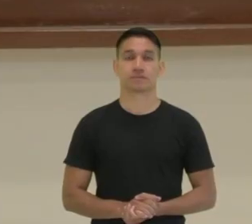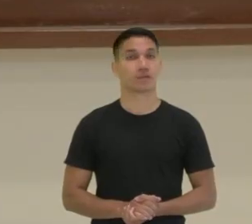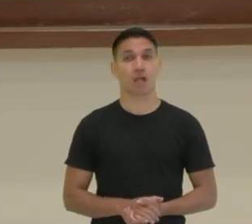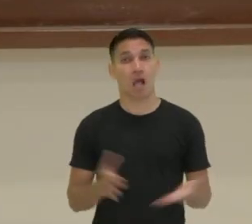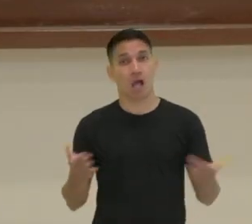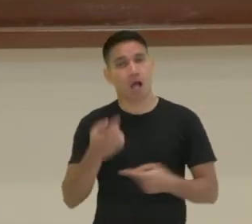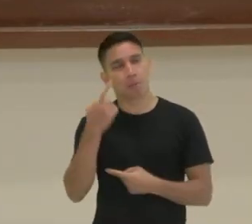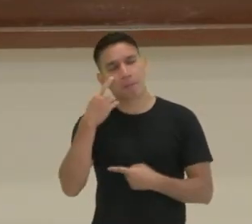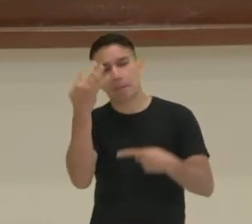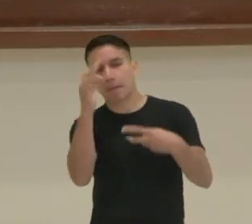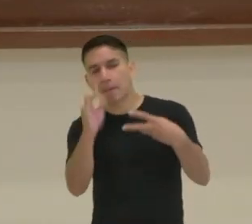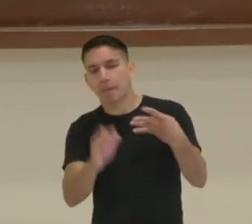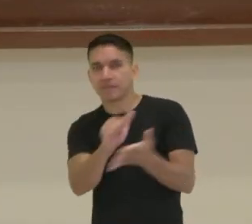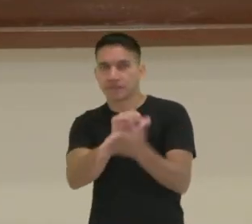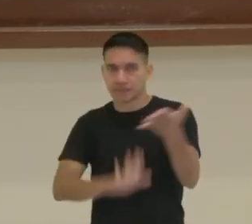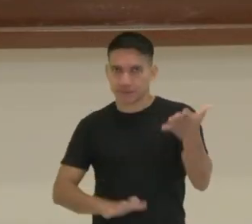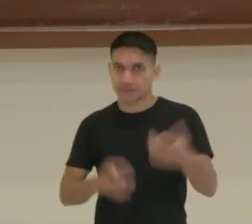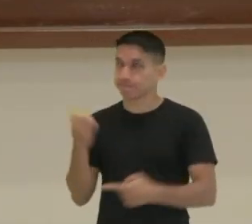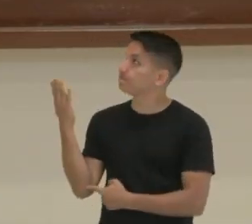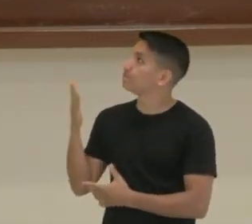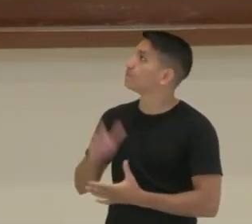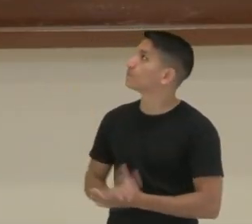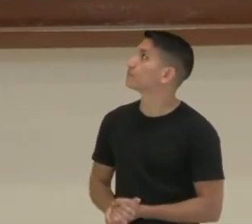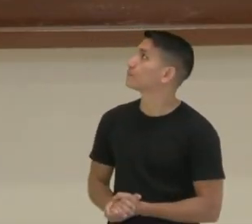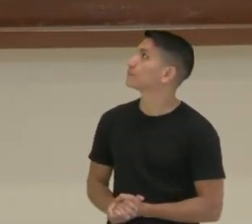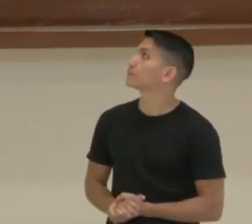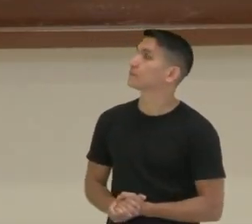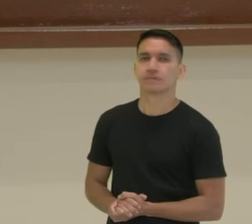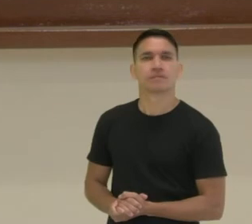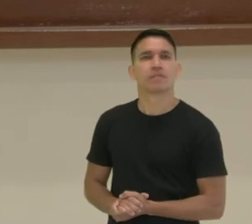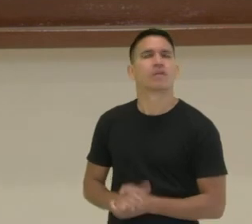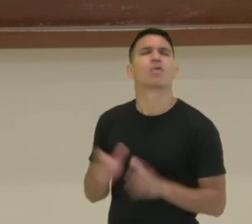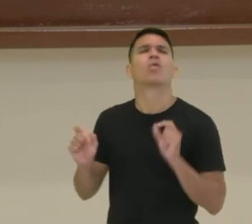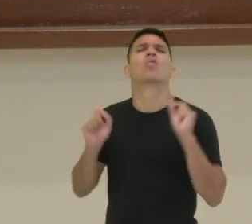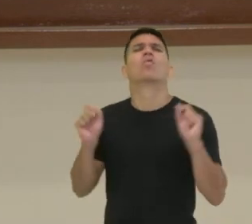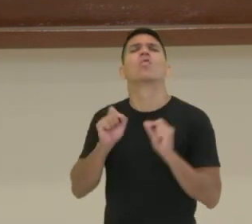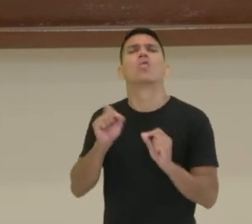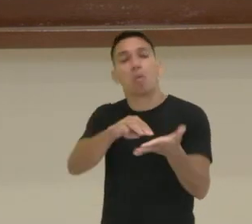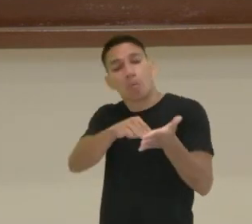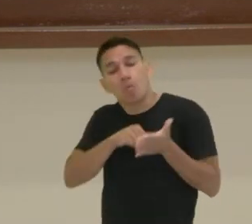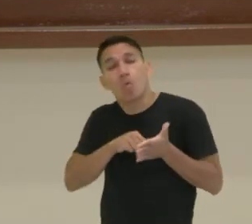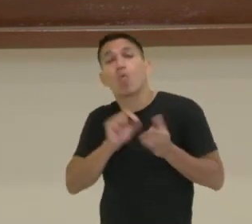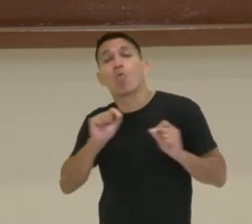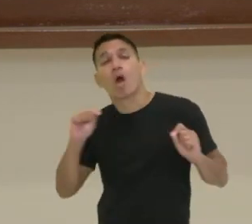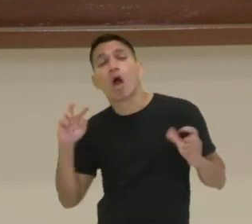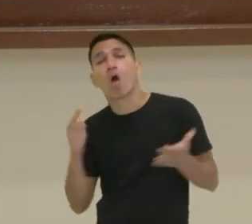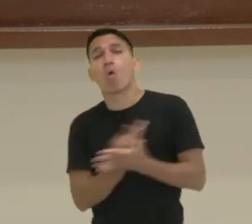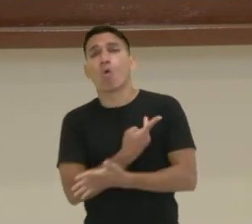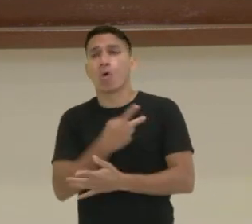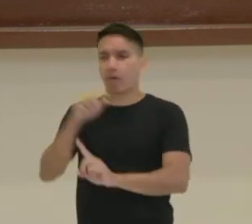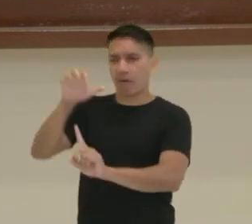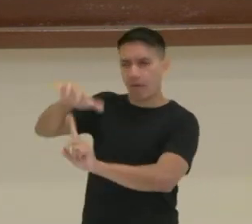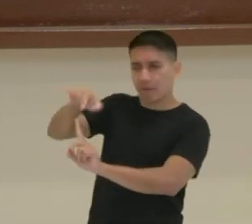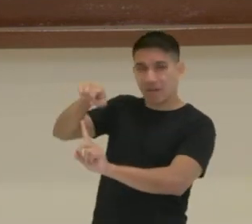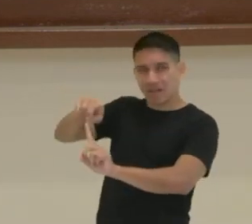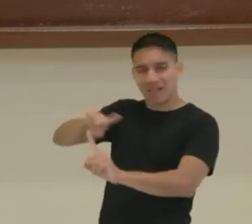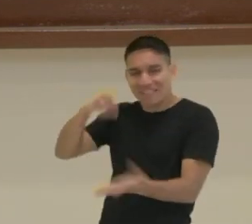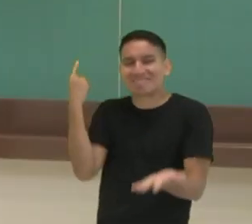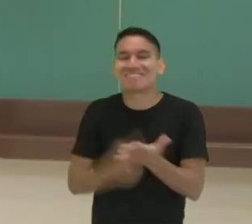Vamos fazer a correção então dessa atividade? Veja, quais os motivos que levaram a monarquia portuguesa a